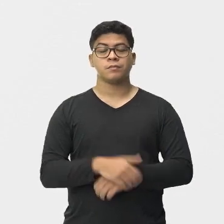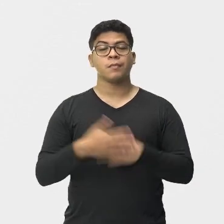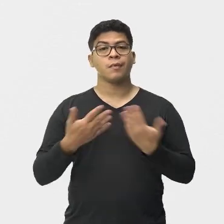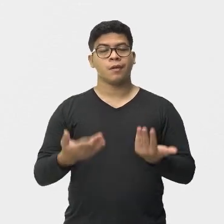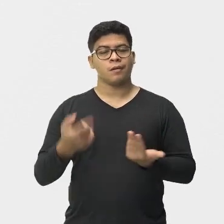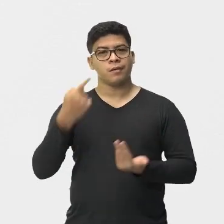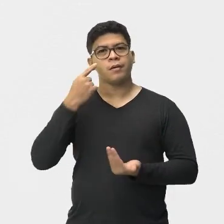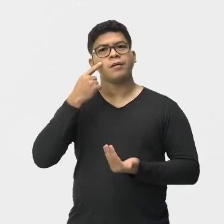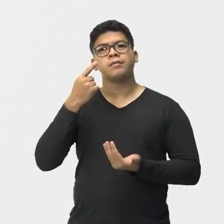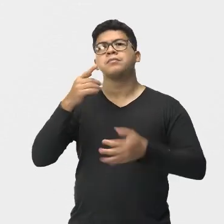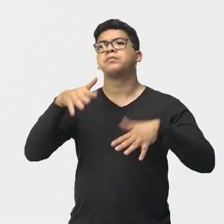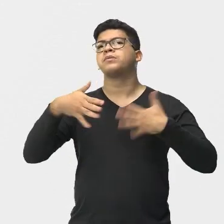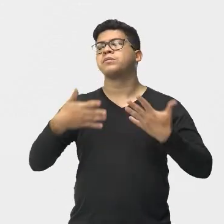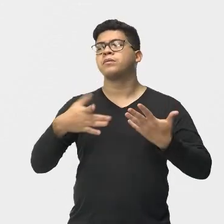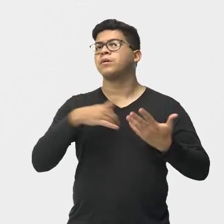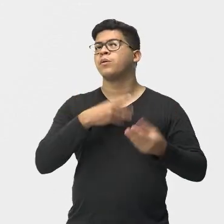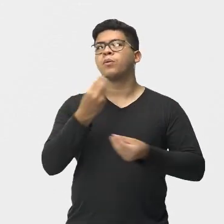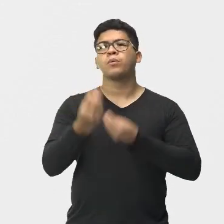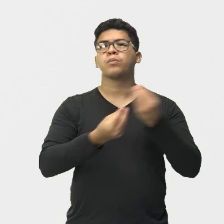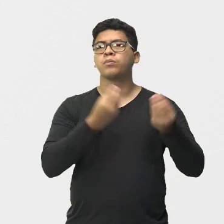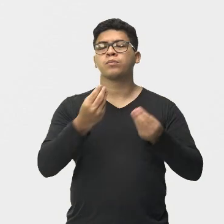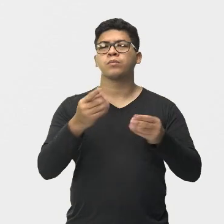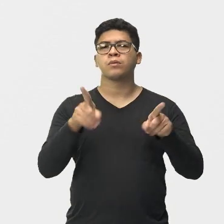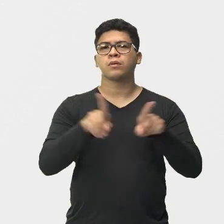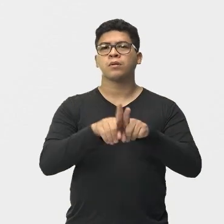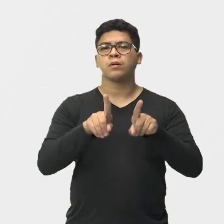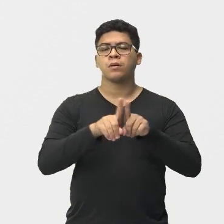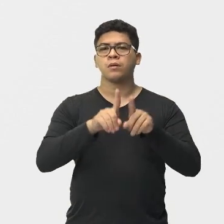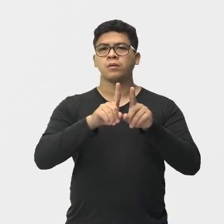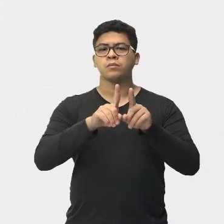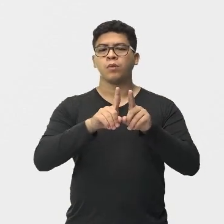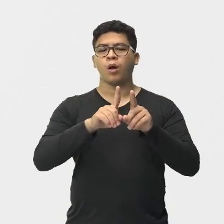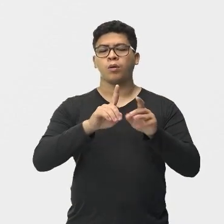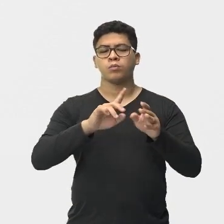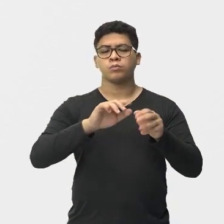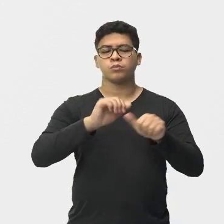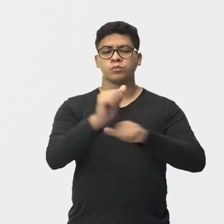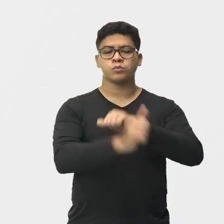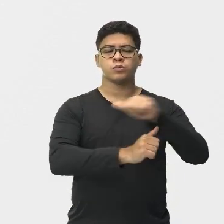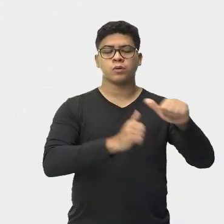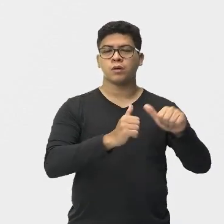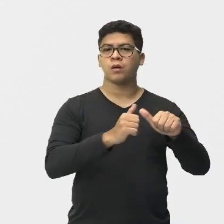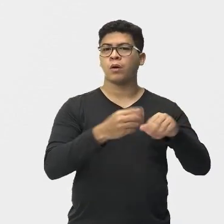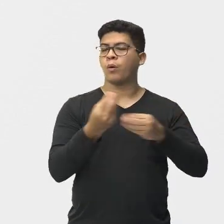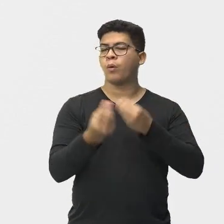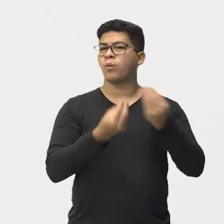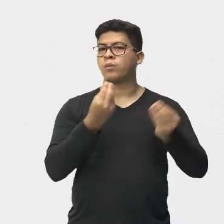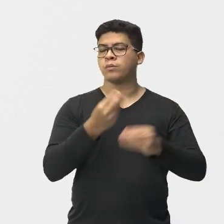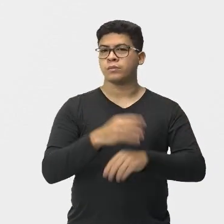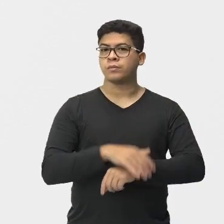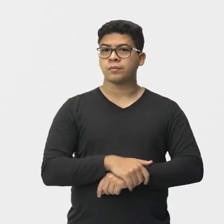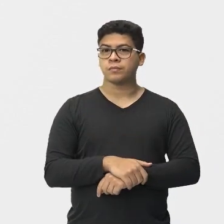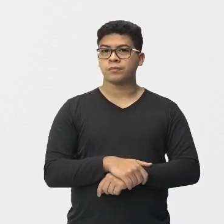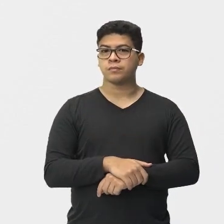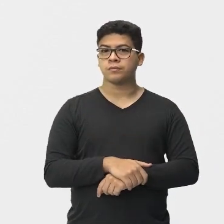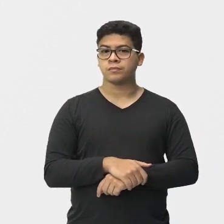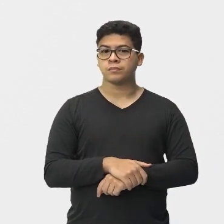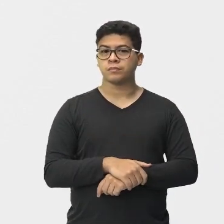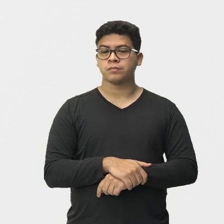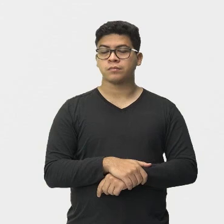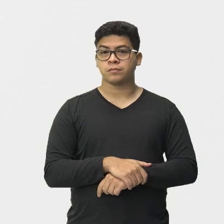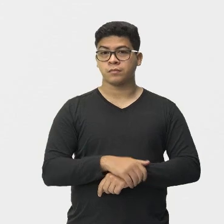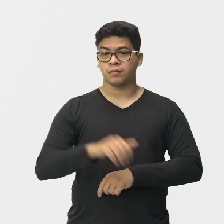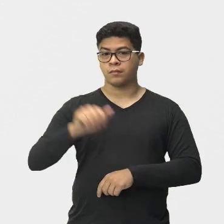Então, como é que nós poderíamos fazer substituições para os pronomes pessoais? Como é que ficaria? Temos as nossas